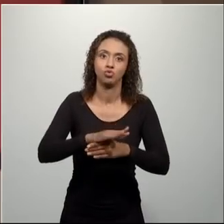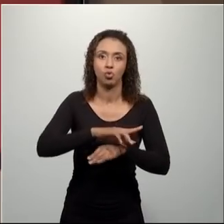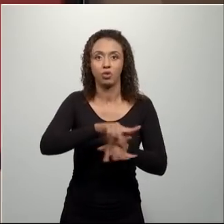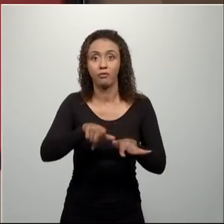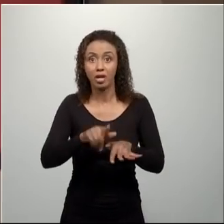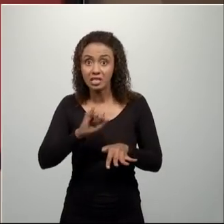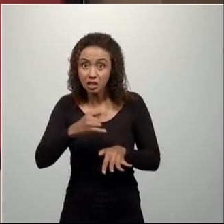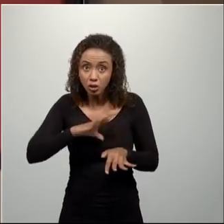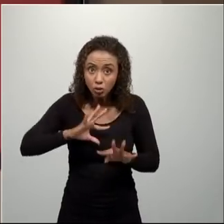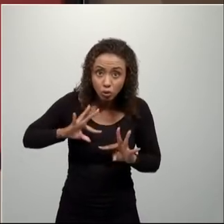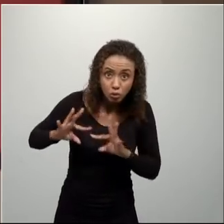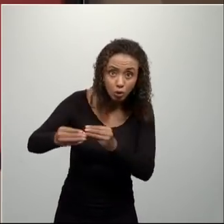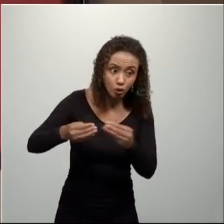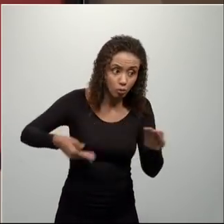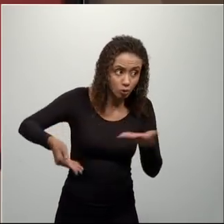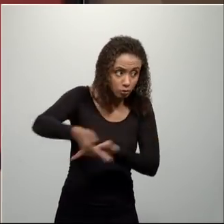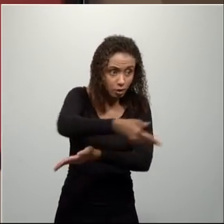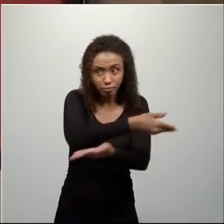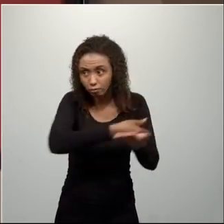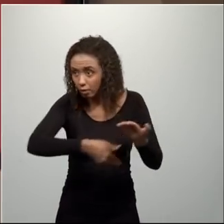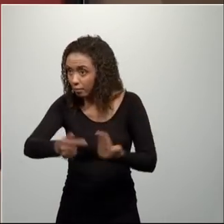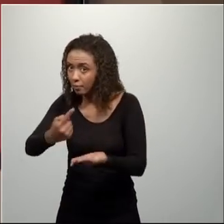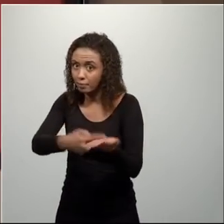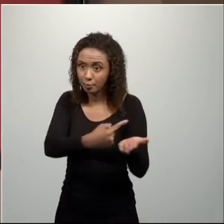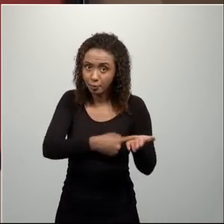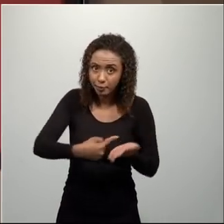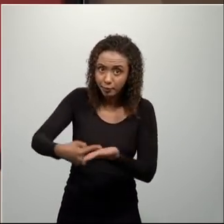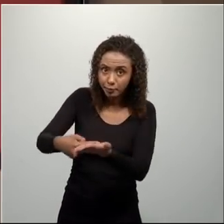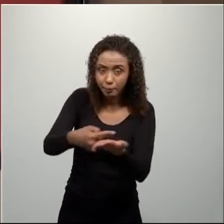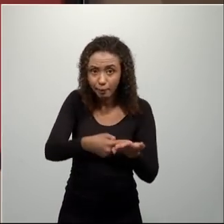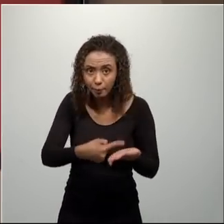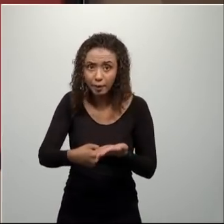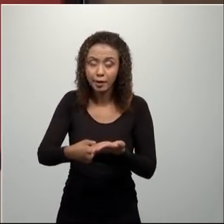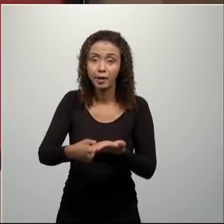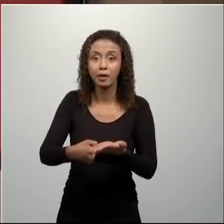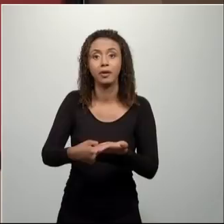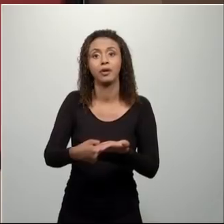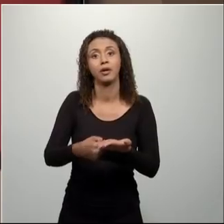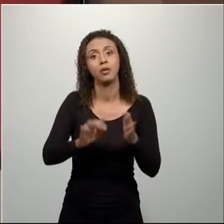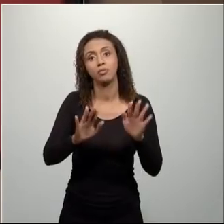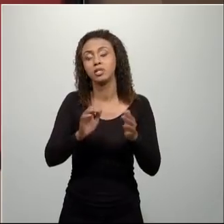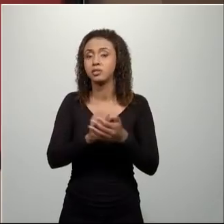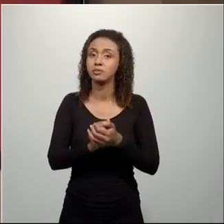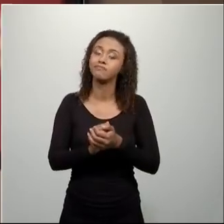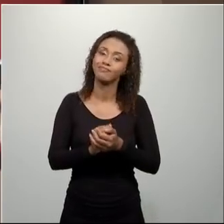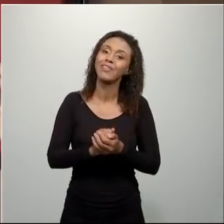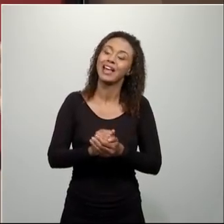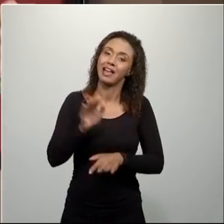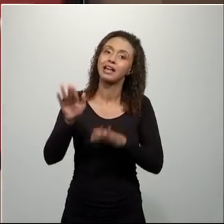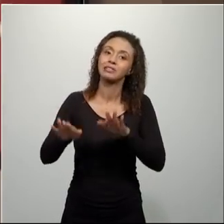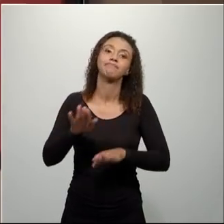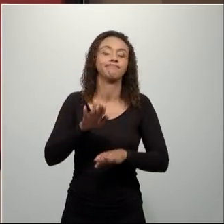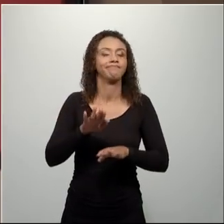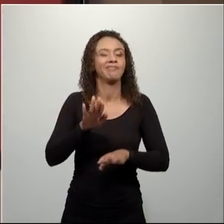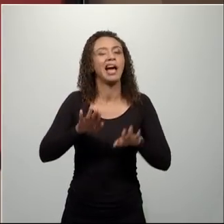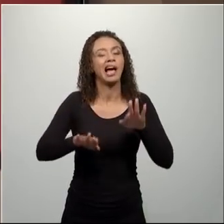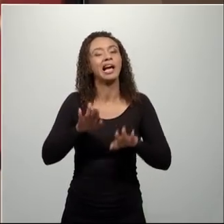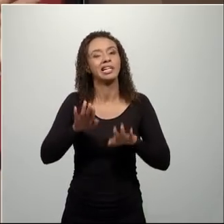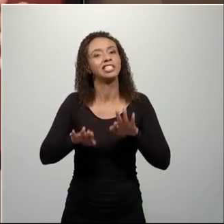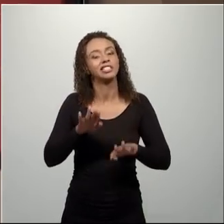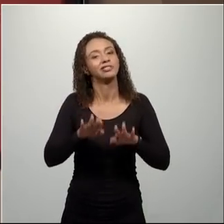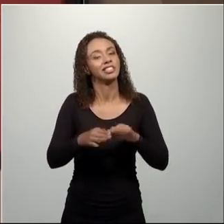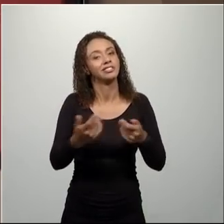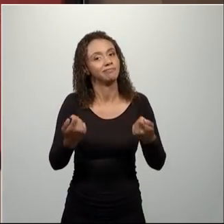consenso é igual para todo mundo o que estava o conteúdo do boletim mas diferentes soluções ontem boletins a diferentes